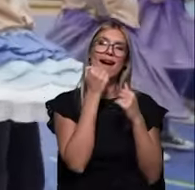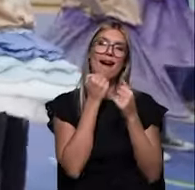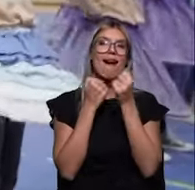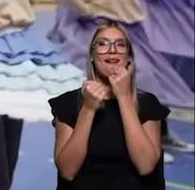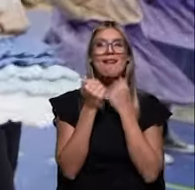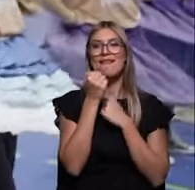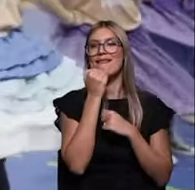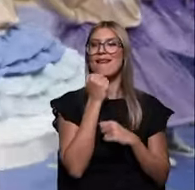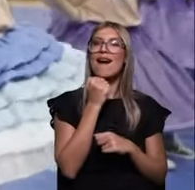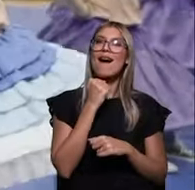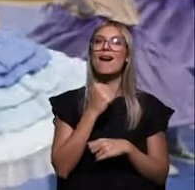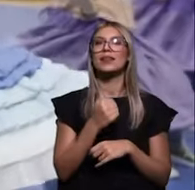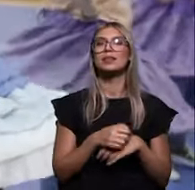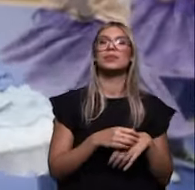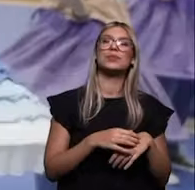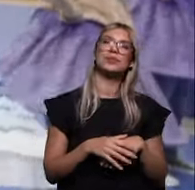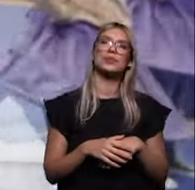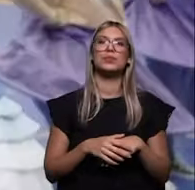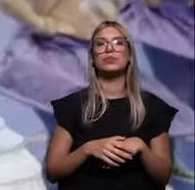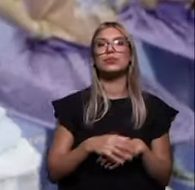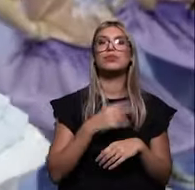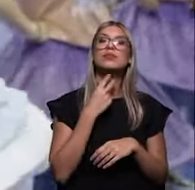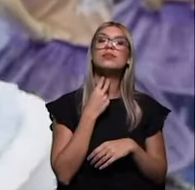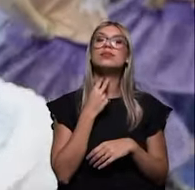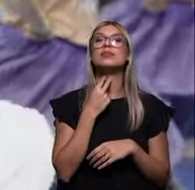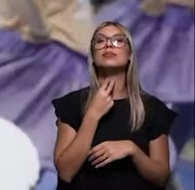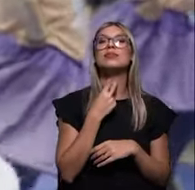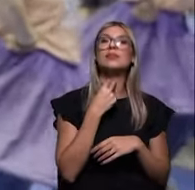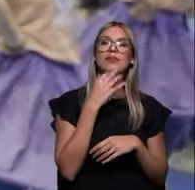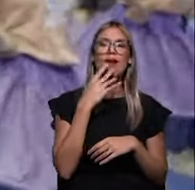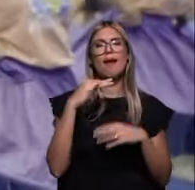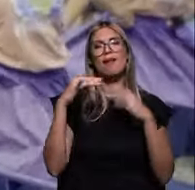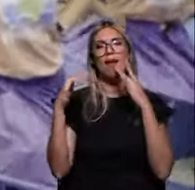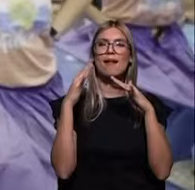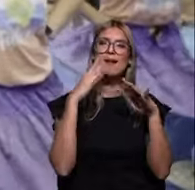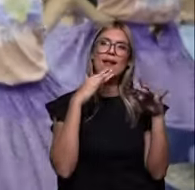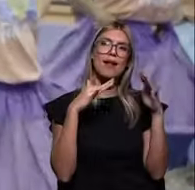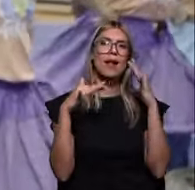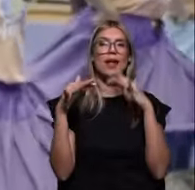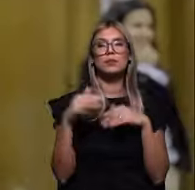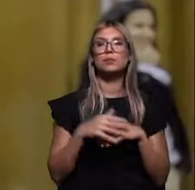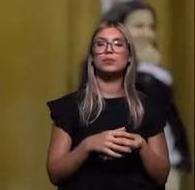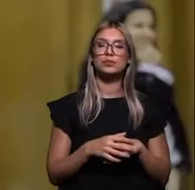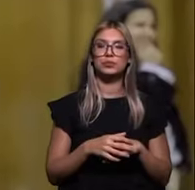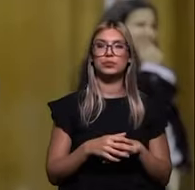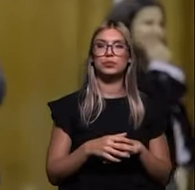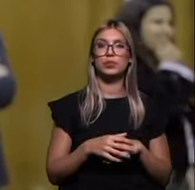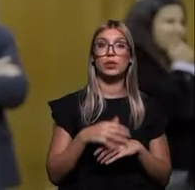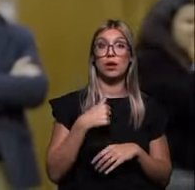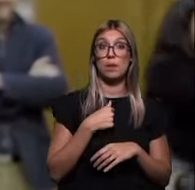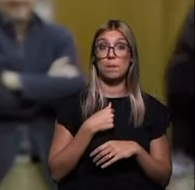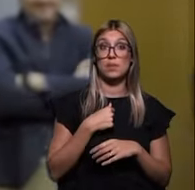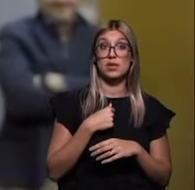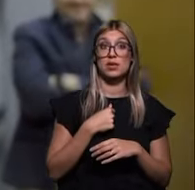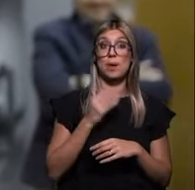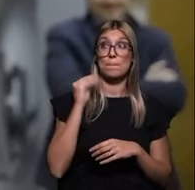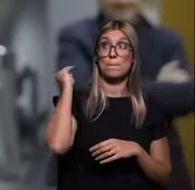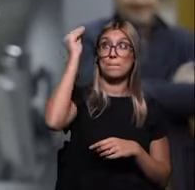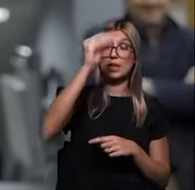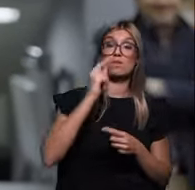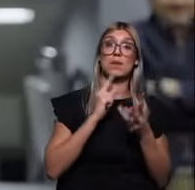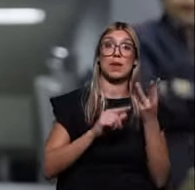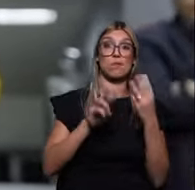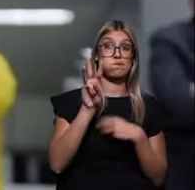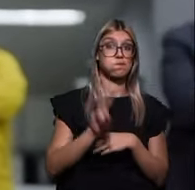no vibrar das gargantas tagarelas, quando ela canta. É a minha terceira vez como padrinho da Madragoa.